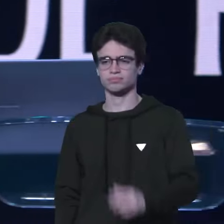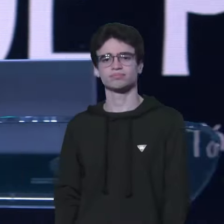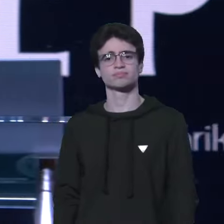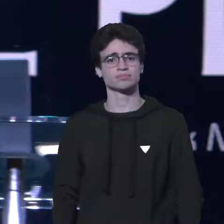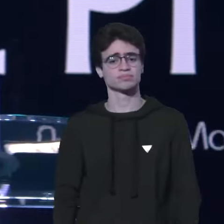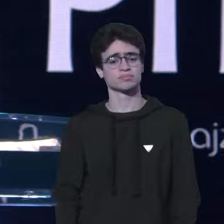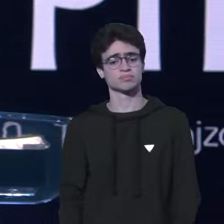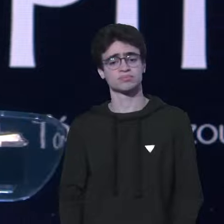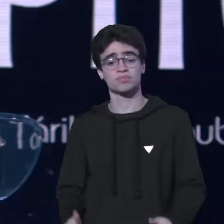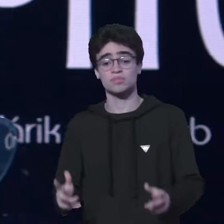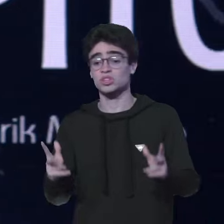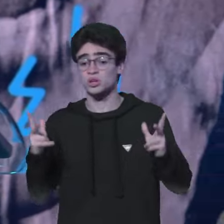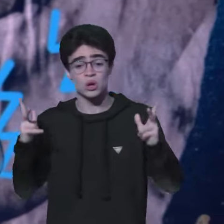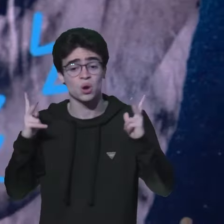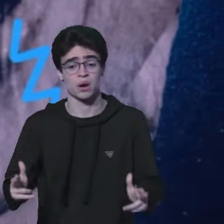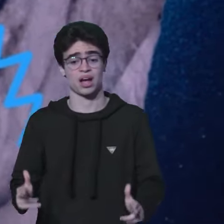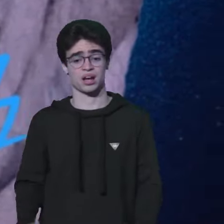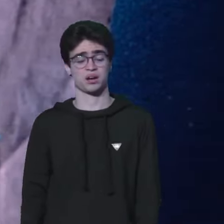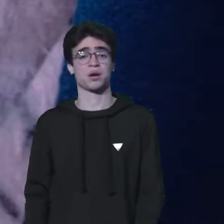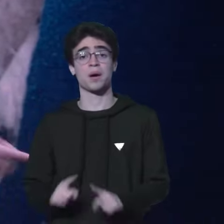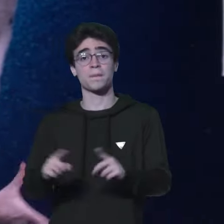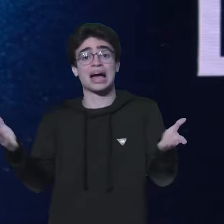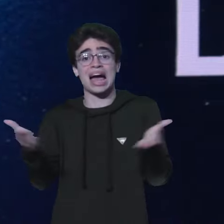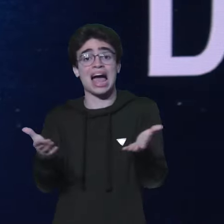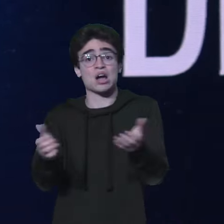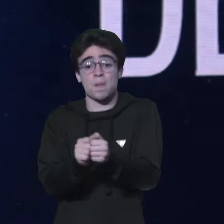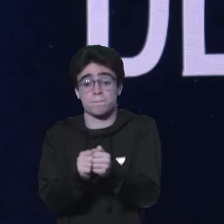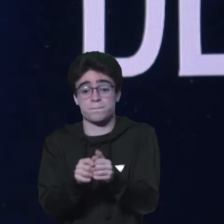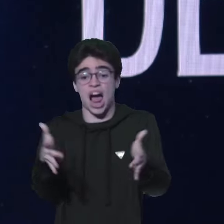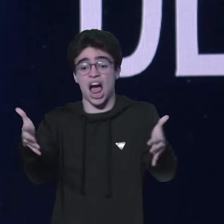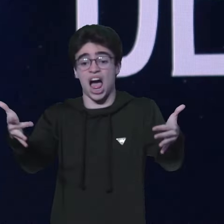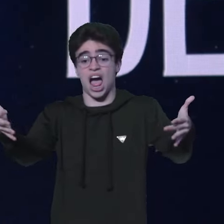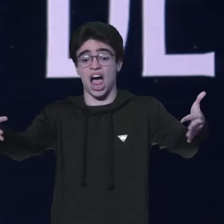É igualzinho, só que agora é em massa.